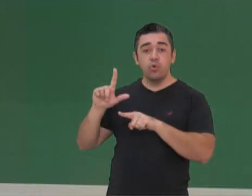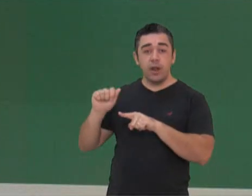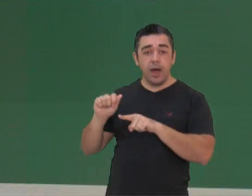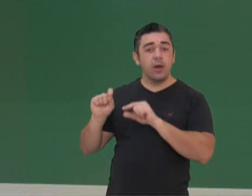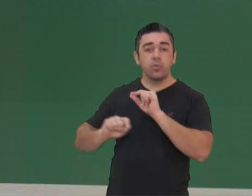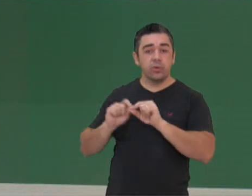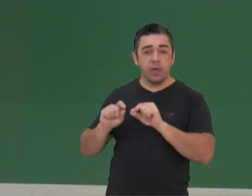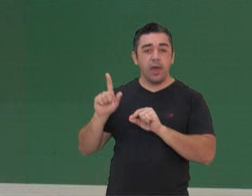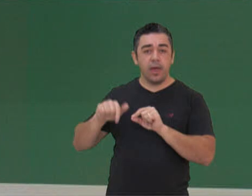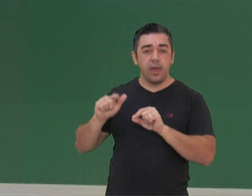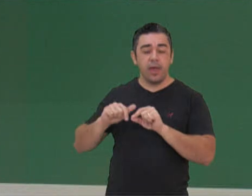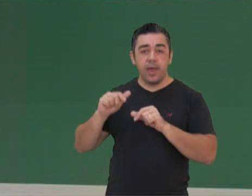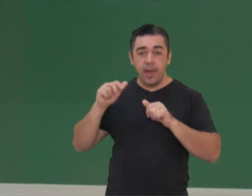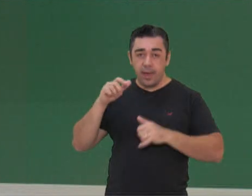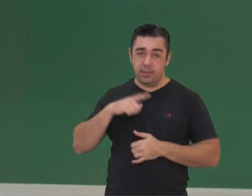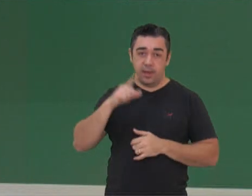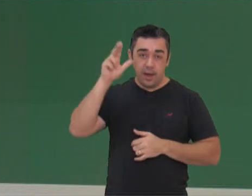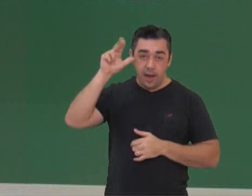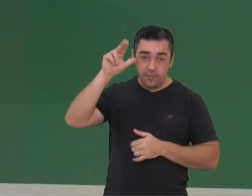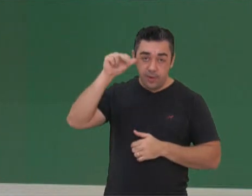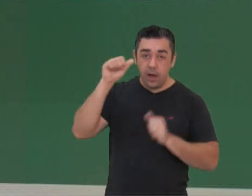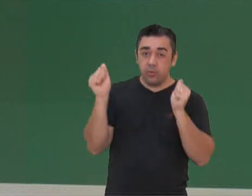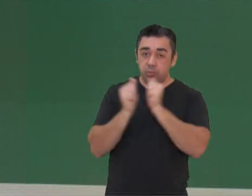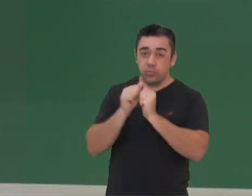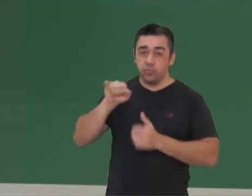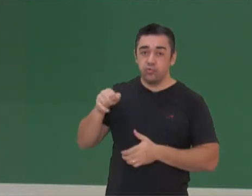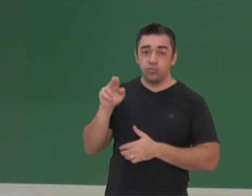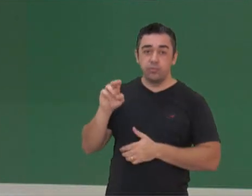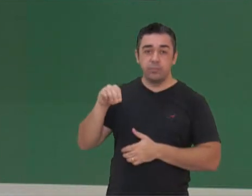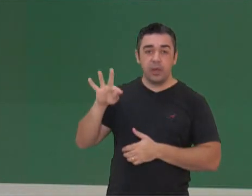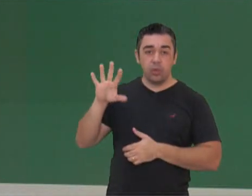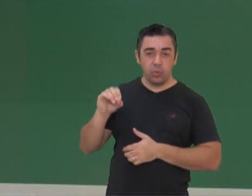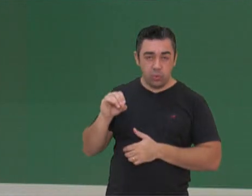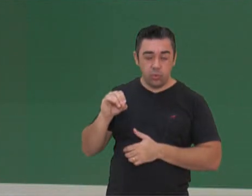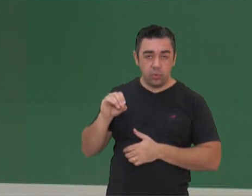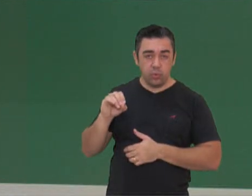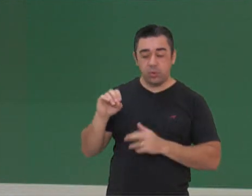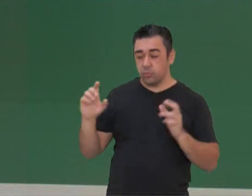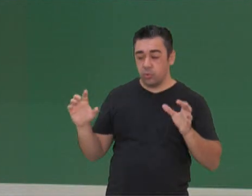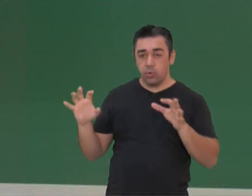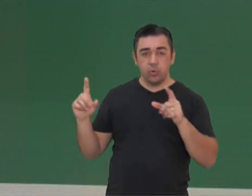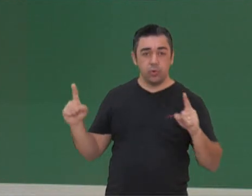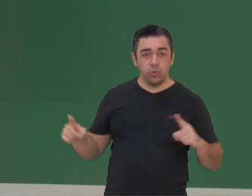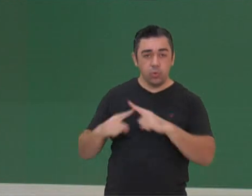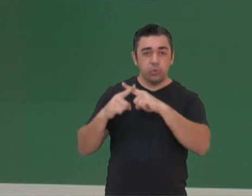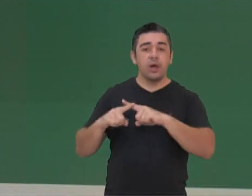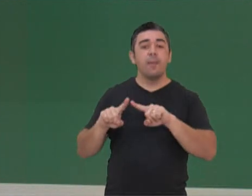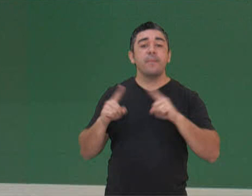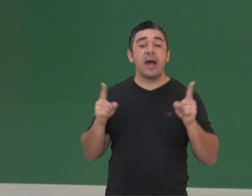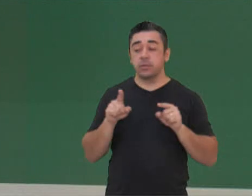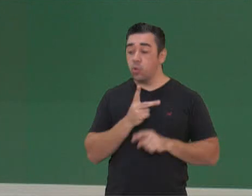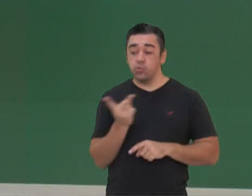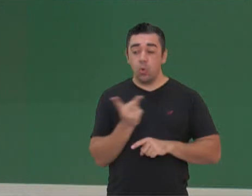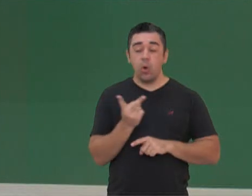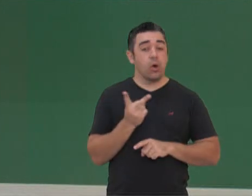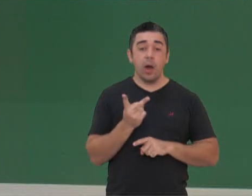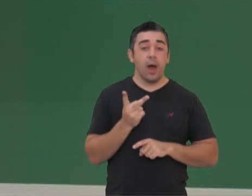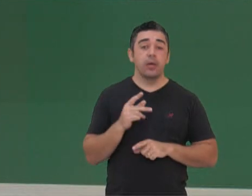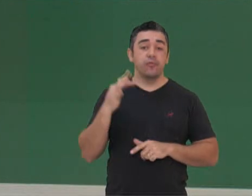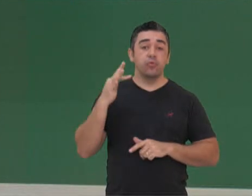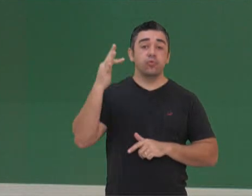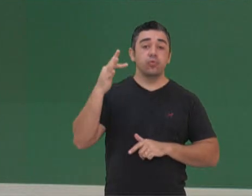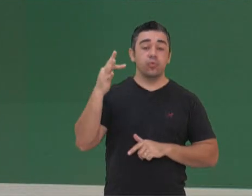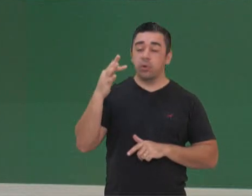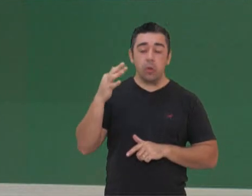do jumento com a égua. Então, pode ter cruzamento entre espécies diferentes, mas esses aqui, eles são estéreis, eles não conseguem cruzar depois que ficam